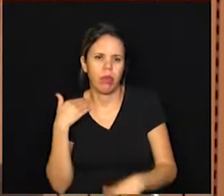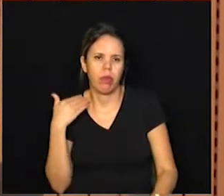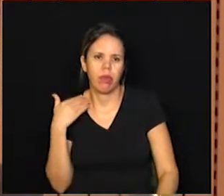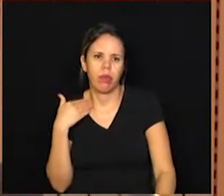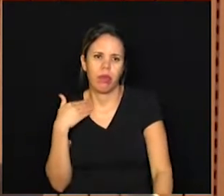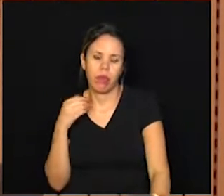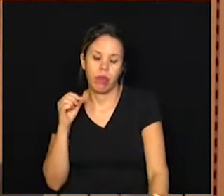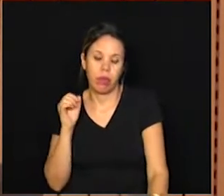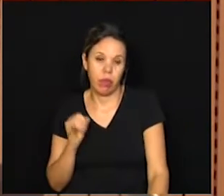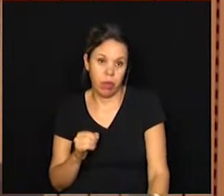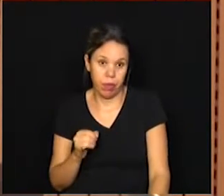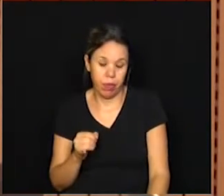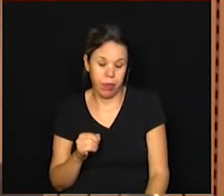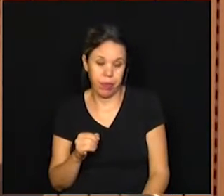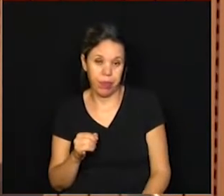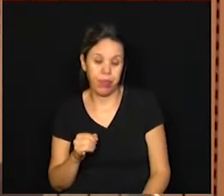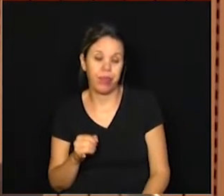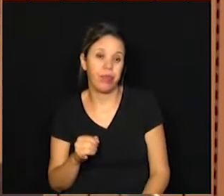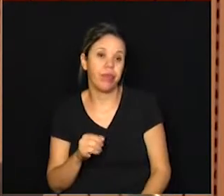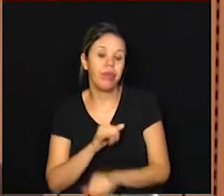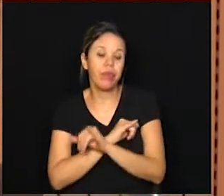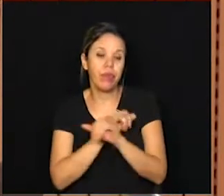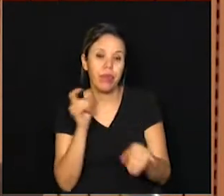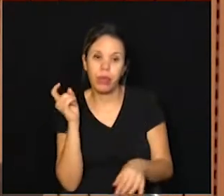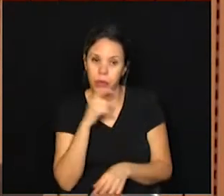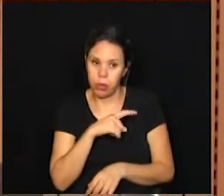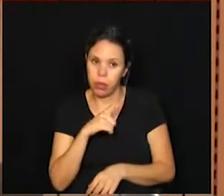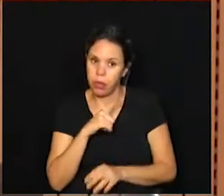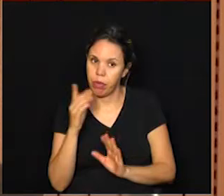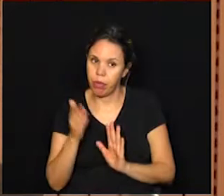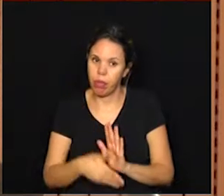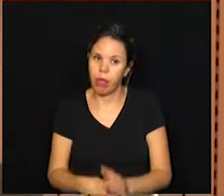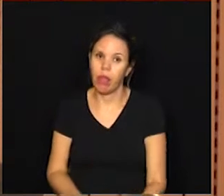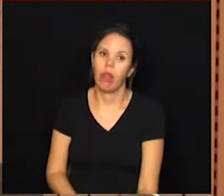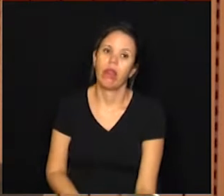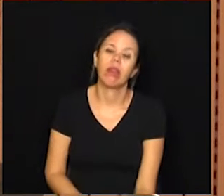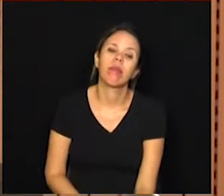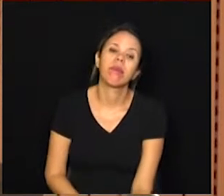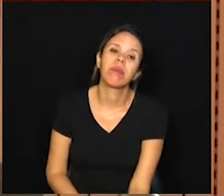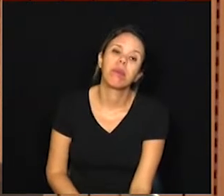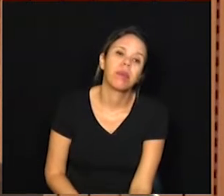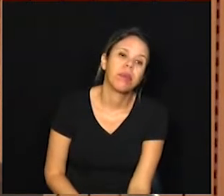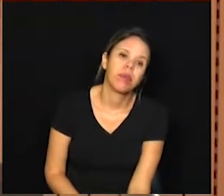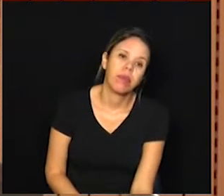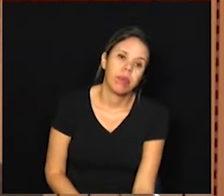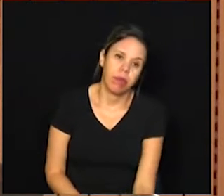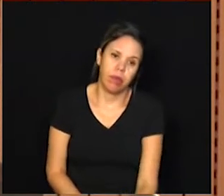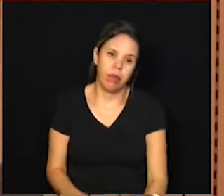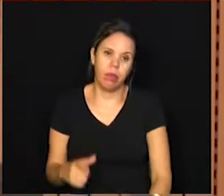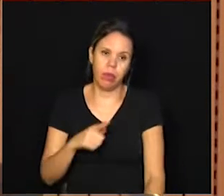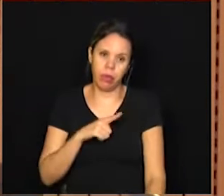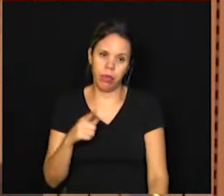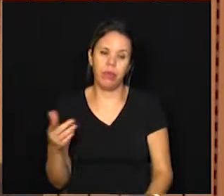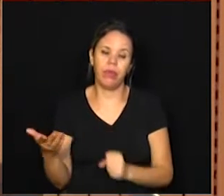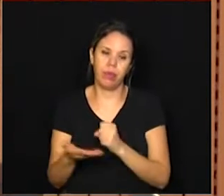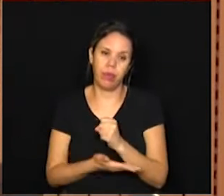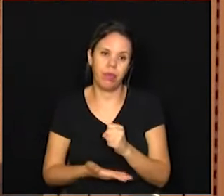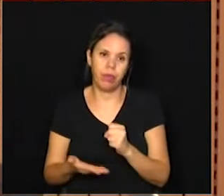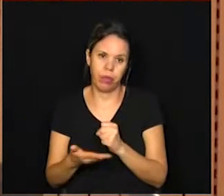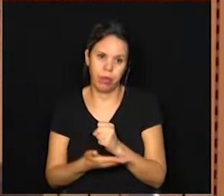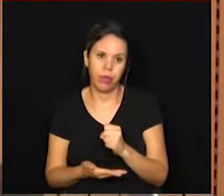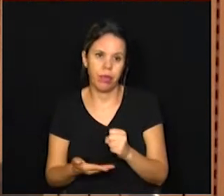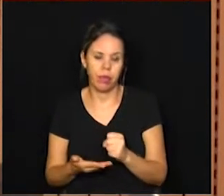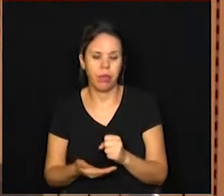fake news tiver algum fundamento, tiver alguma base